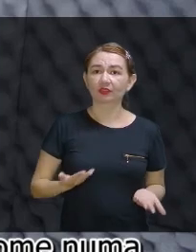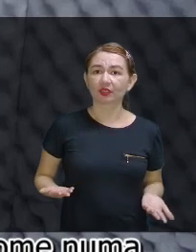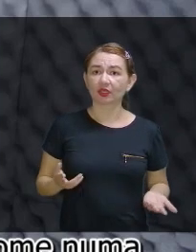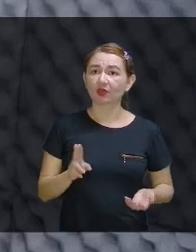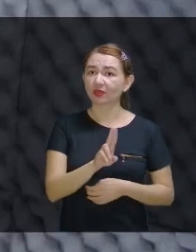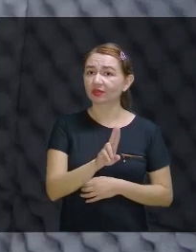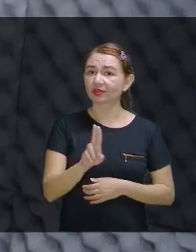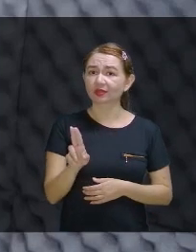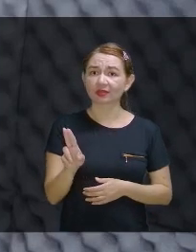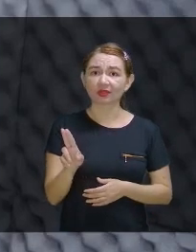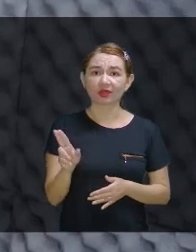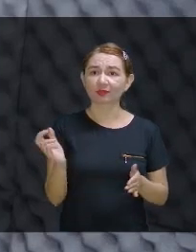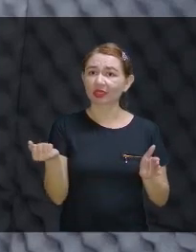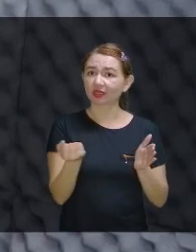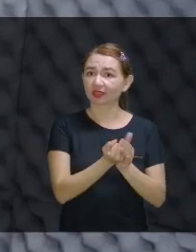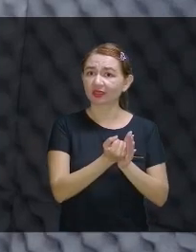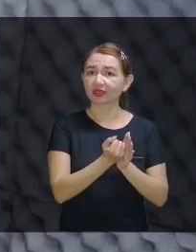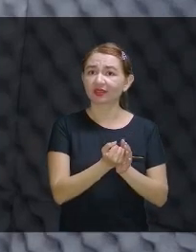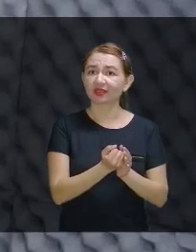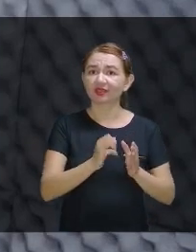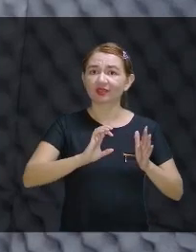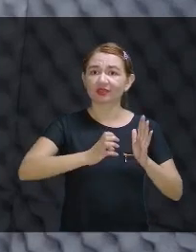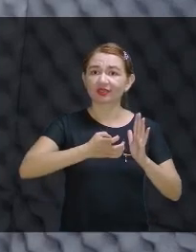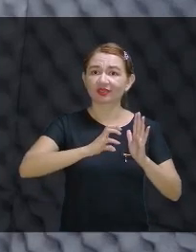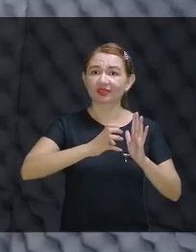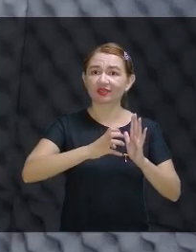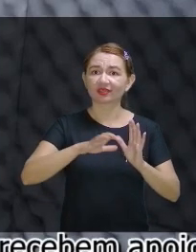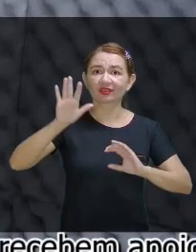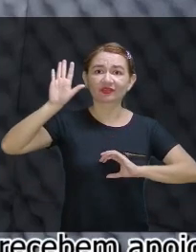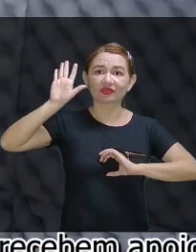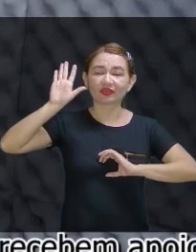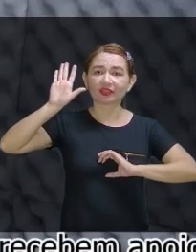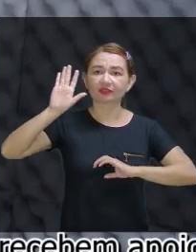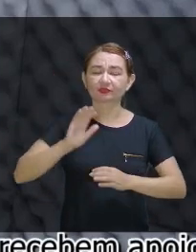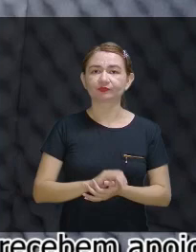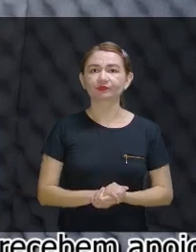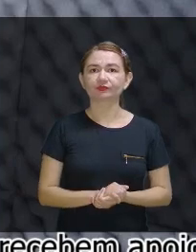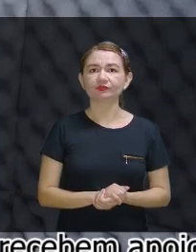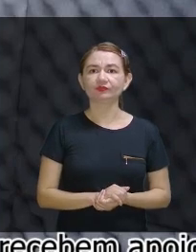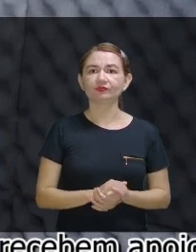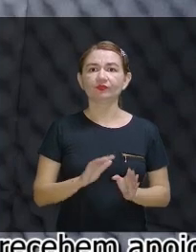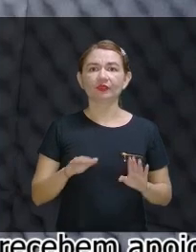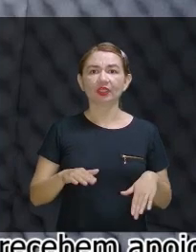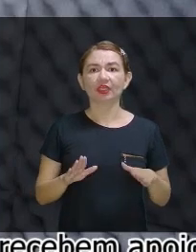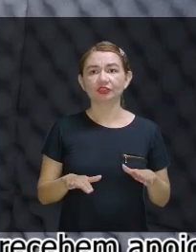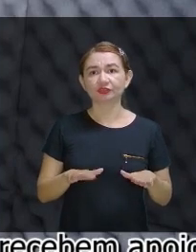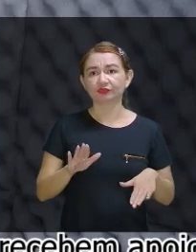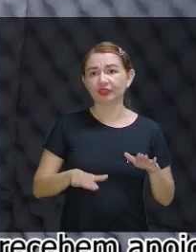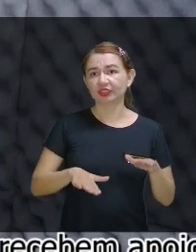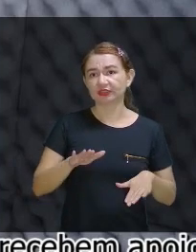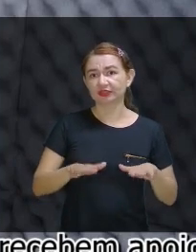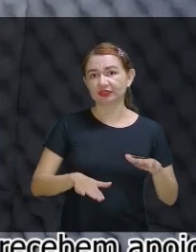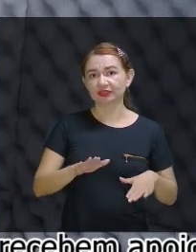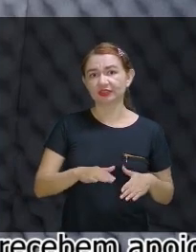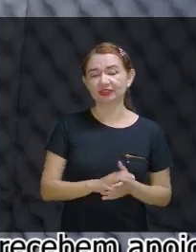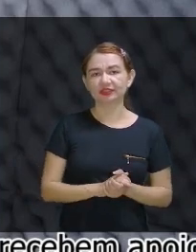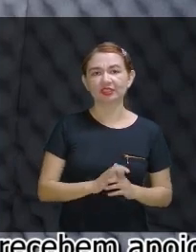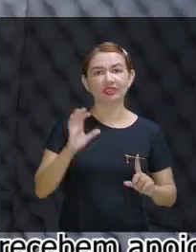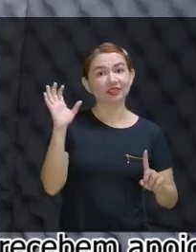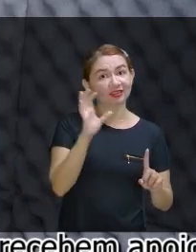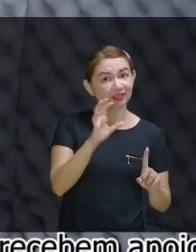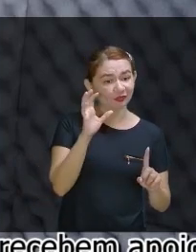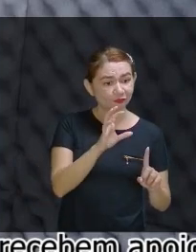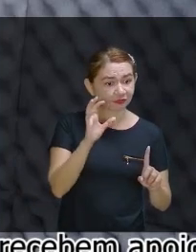nome numa chapa para concorrer a uma eleição. Então, elas são, às vezes, induzidas a ceder